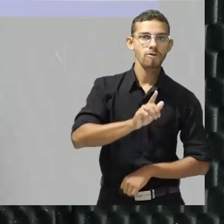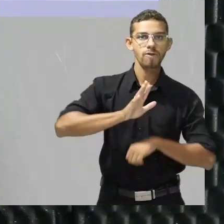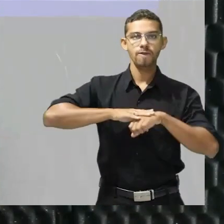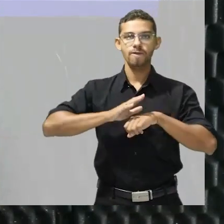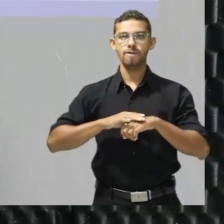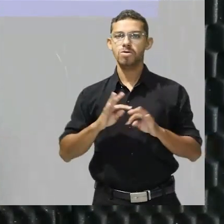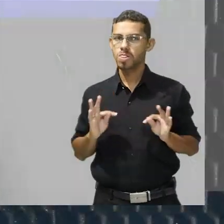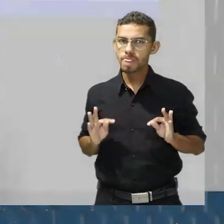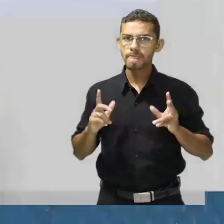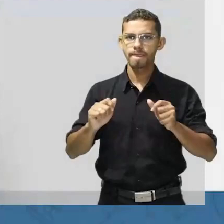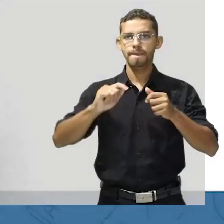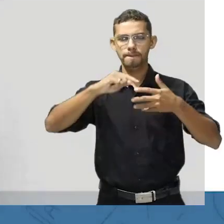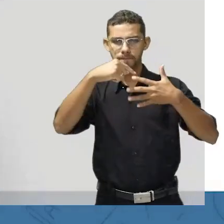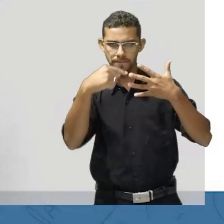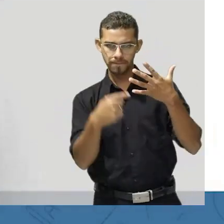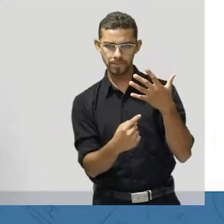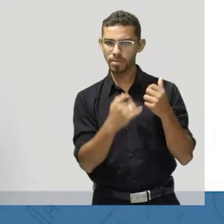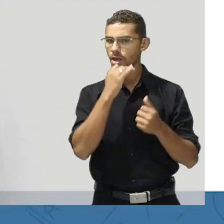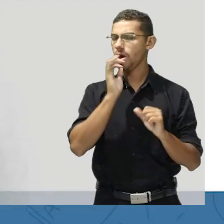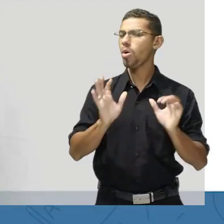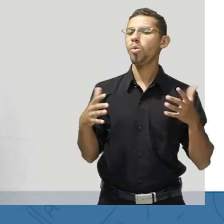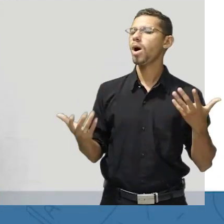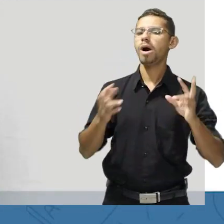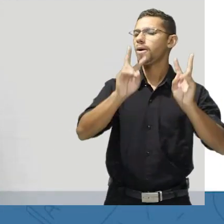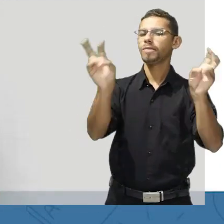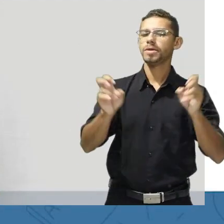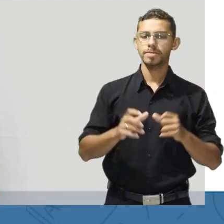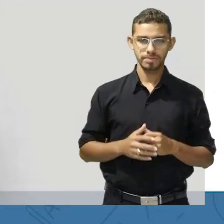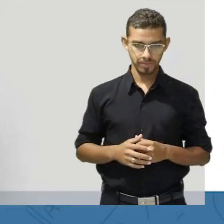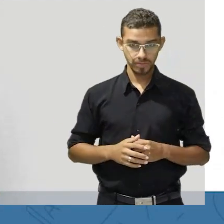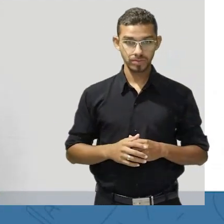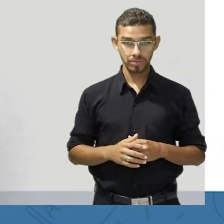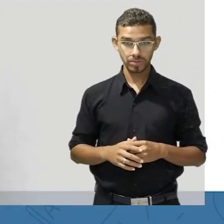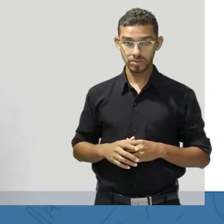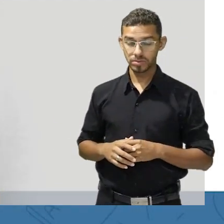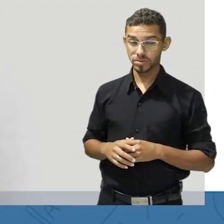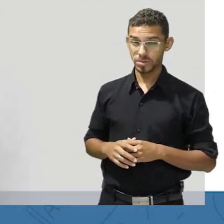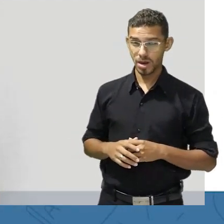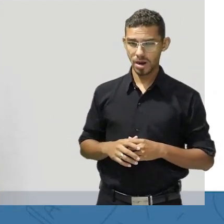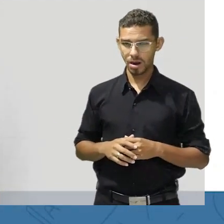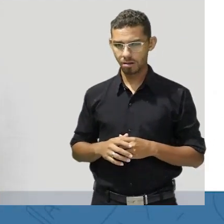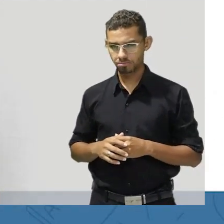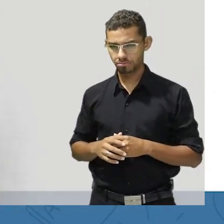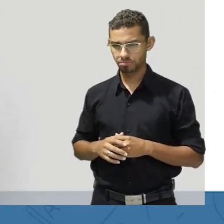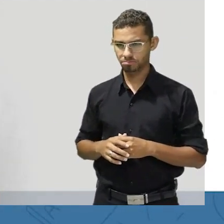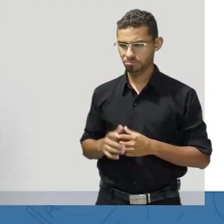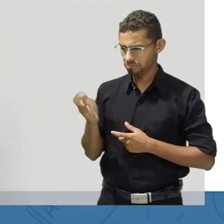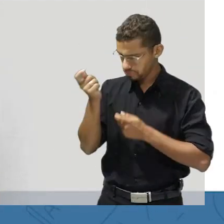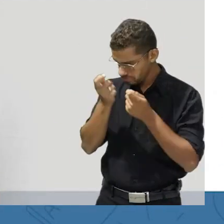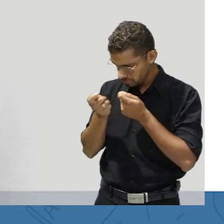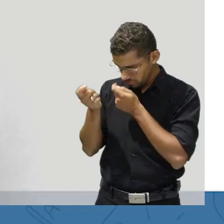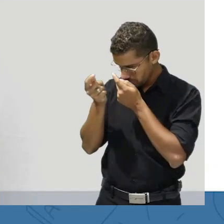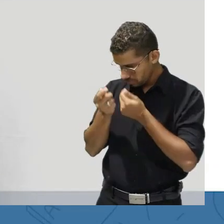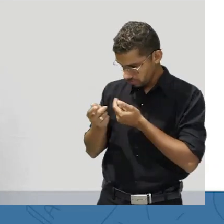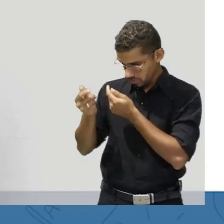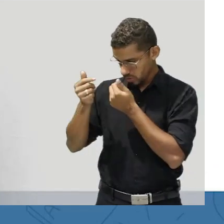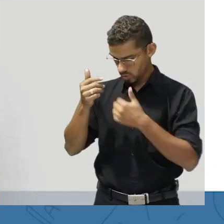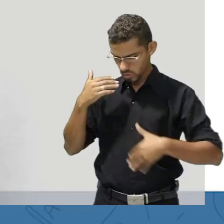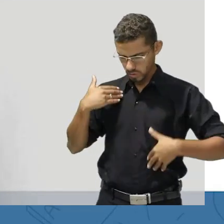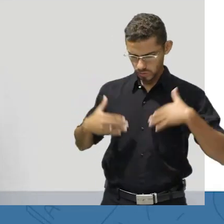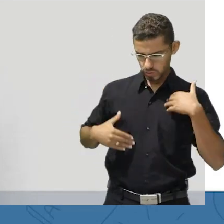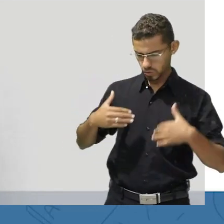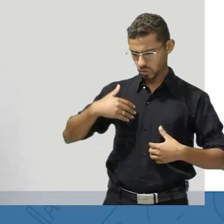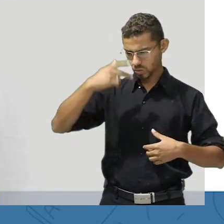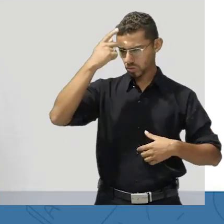todos os requisitos qual era o tema o tema era manipulação do comportamento do usuário